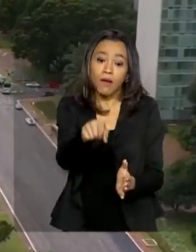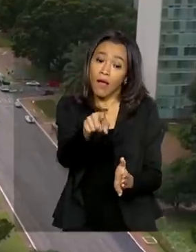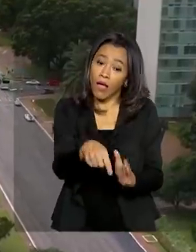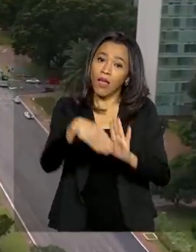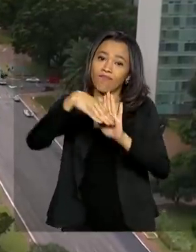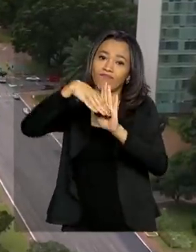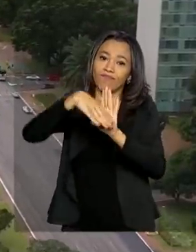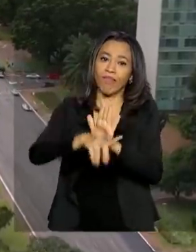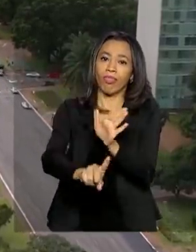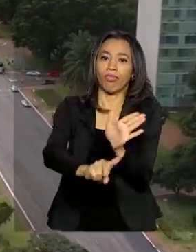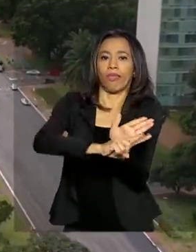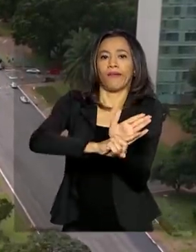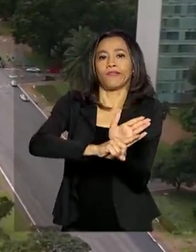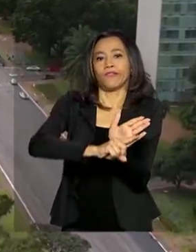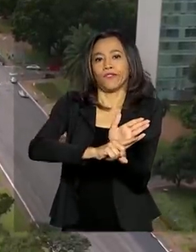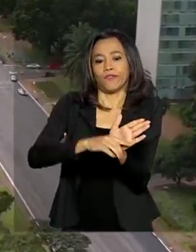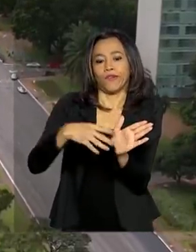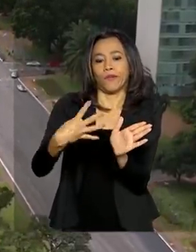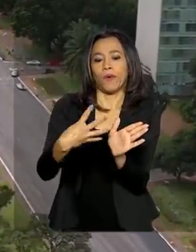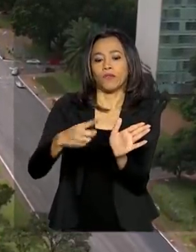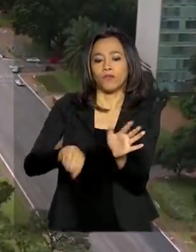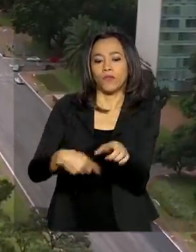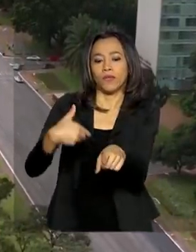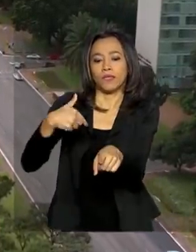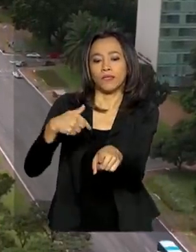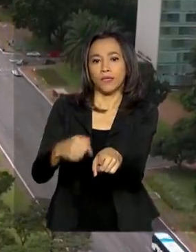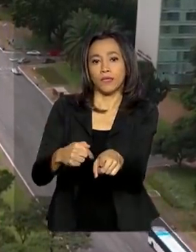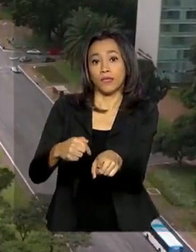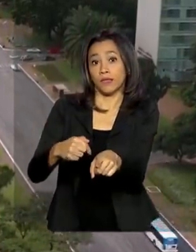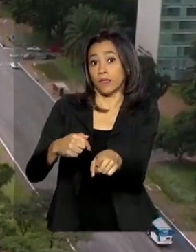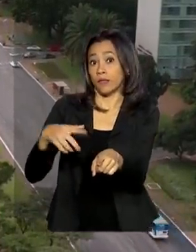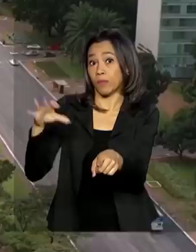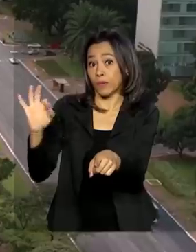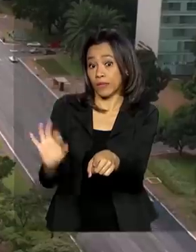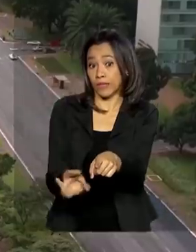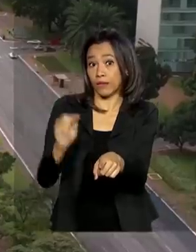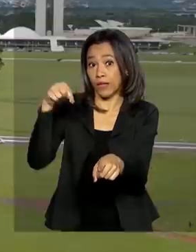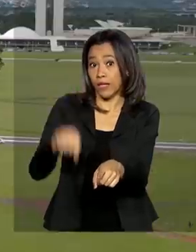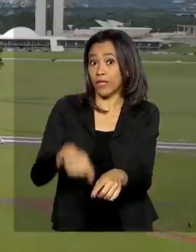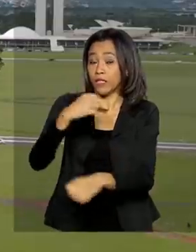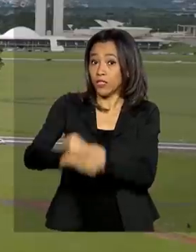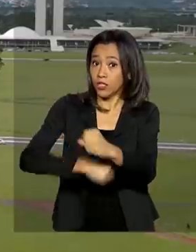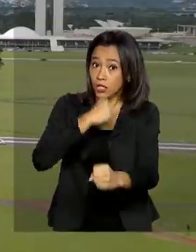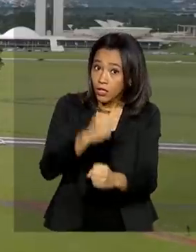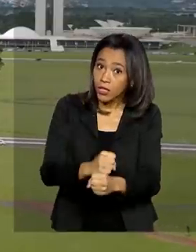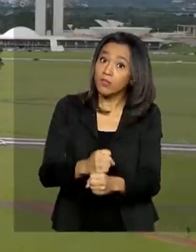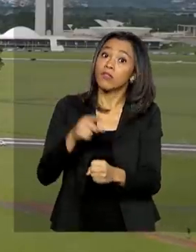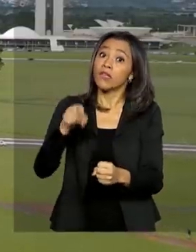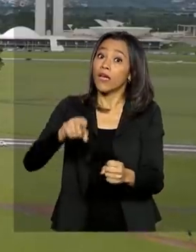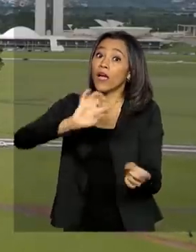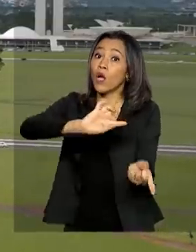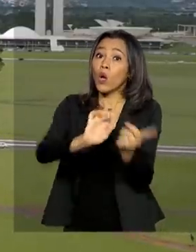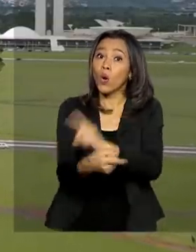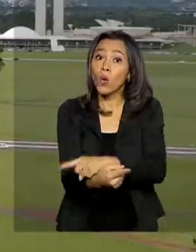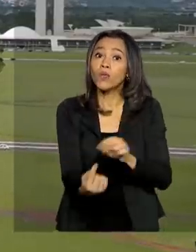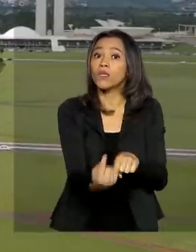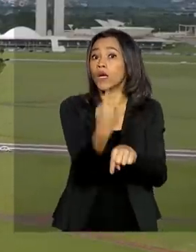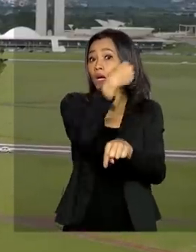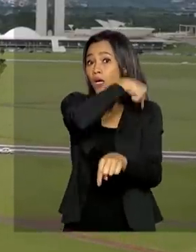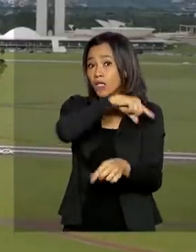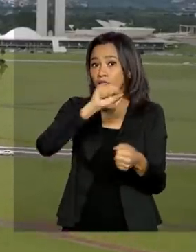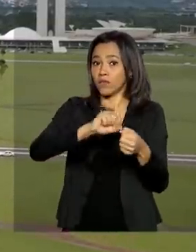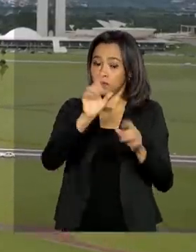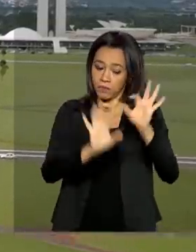negativo em 4,70% este ano. Contrariando a previsão anterior feita em